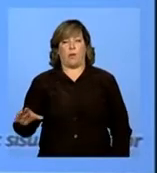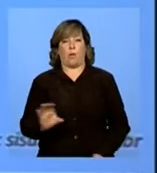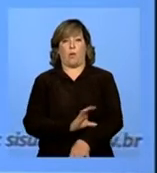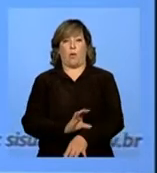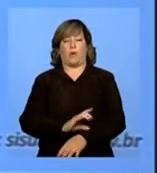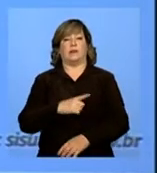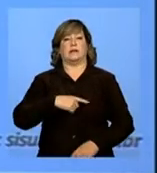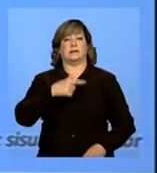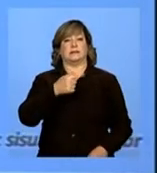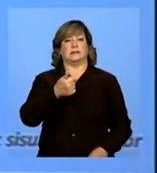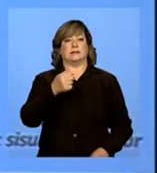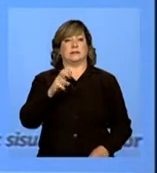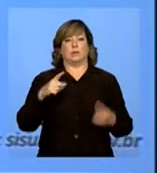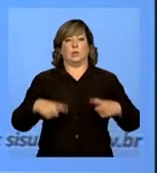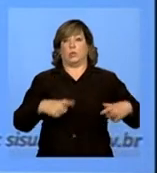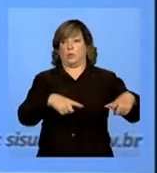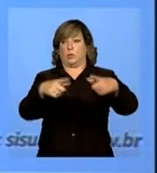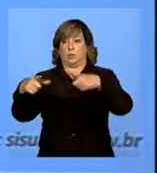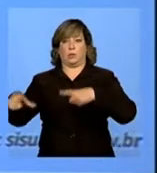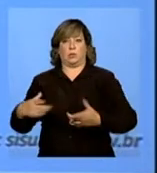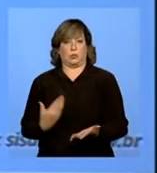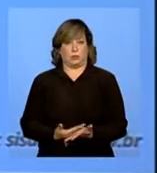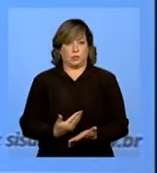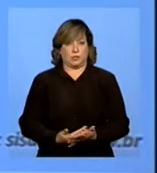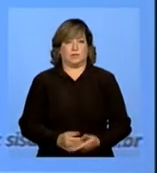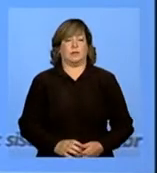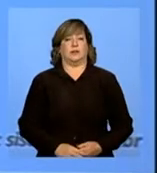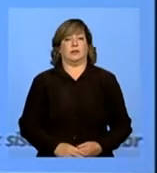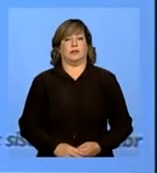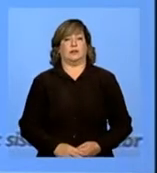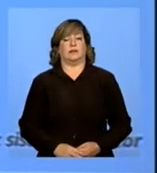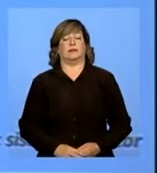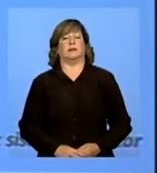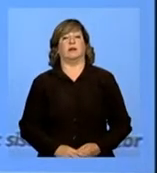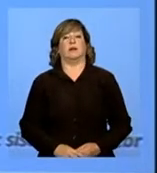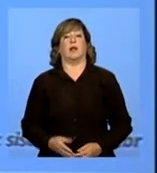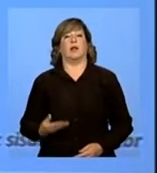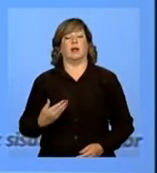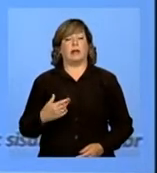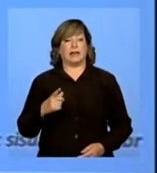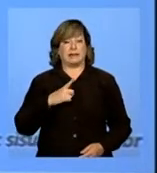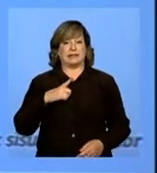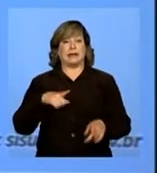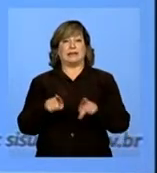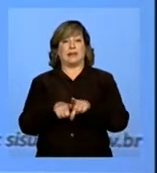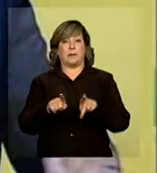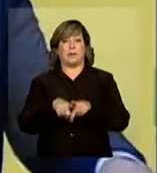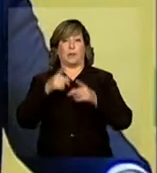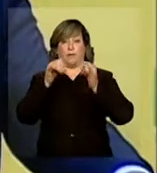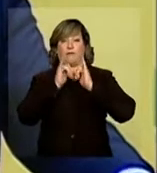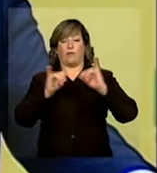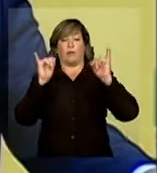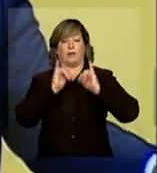715 em instituições nós eu também tenho um dado interessante que eu pedi para levantar